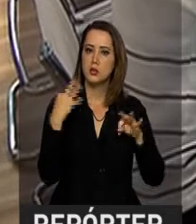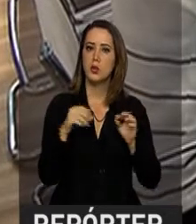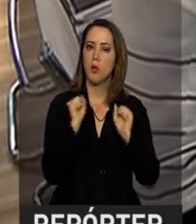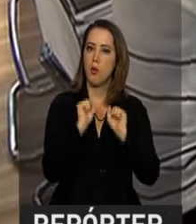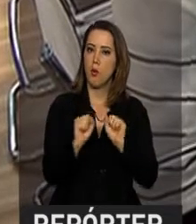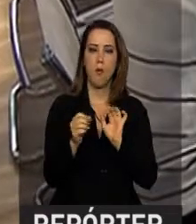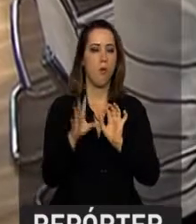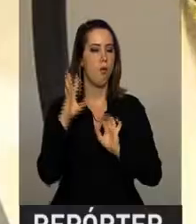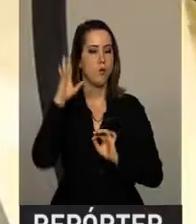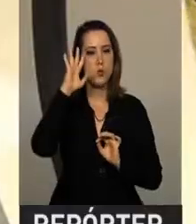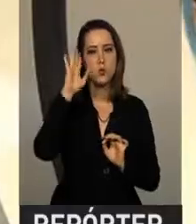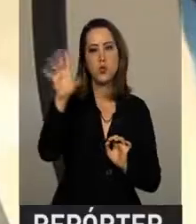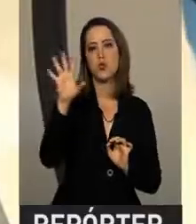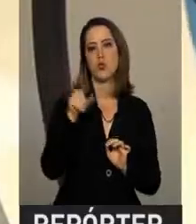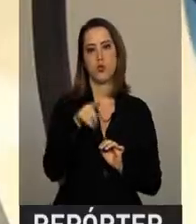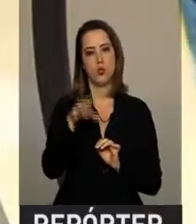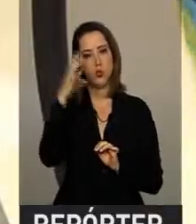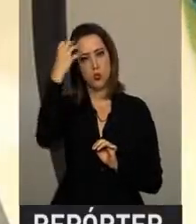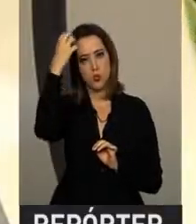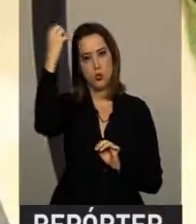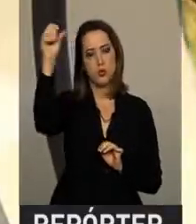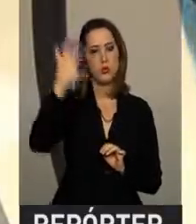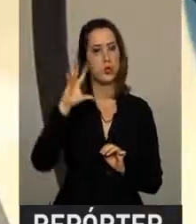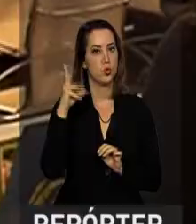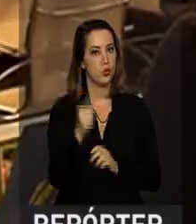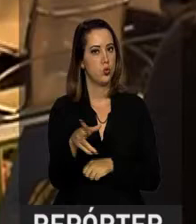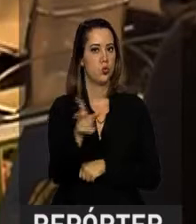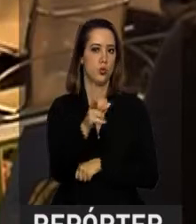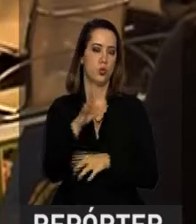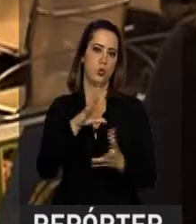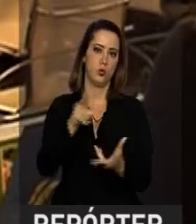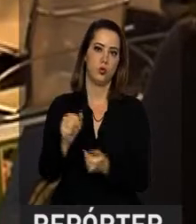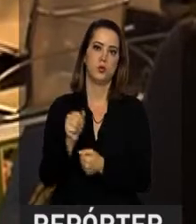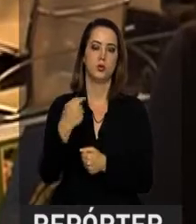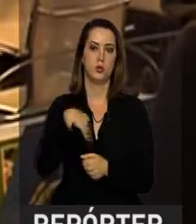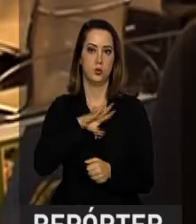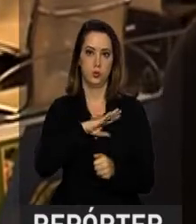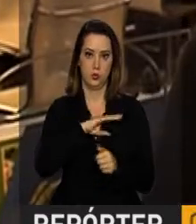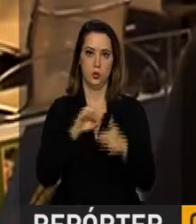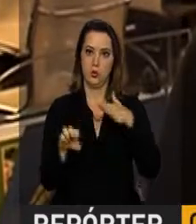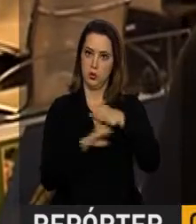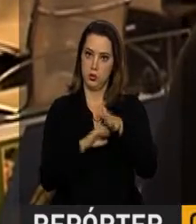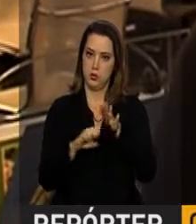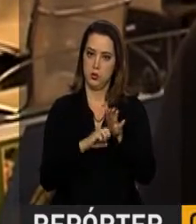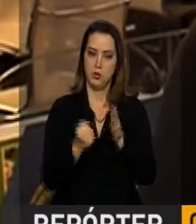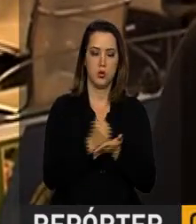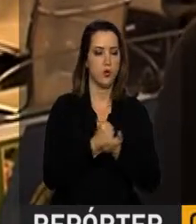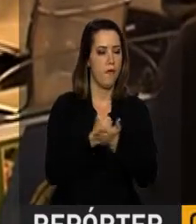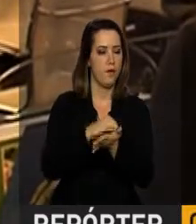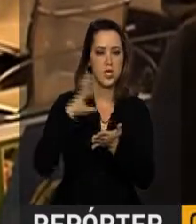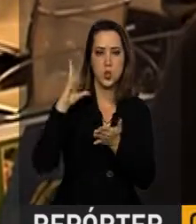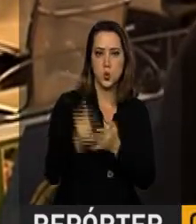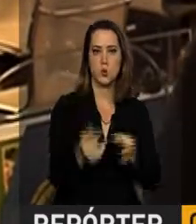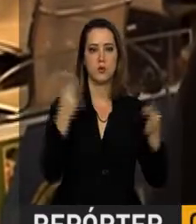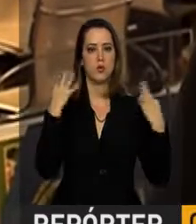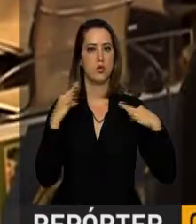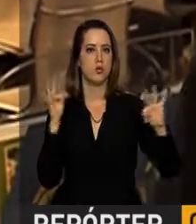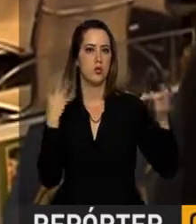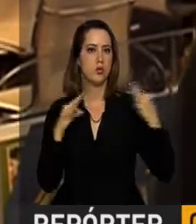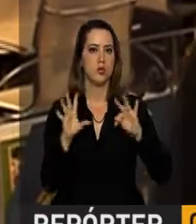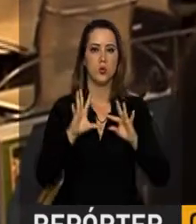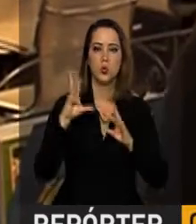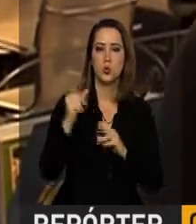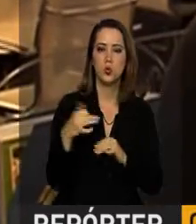sonho de viagem em todas as partes do mundo nós somos uma empresa que oferece todo tipo de serviço turístico discussões